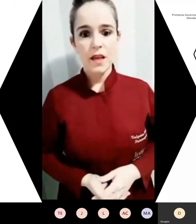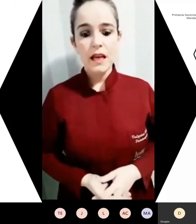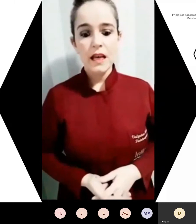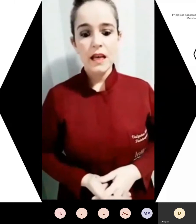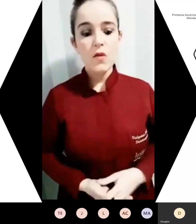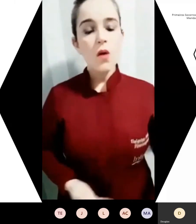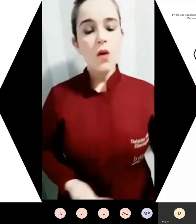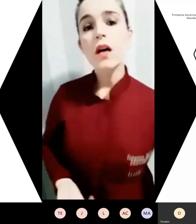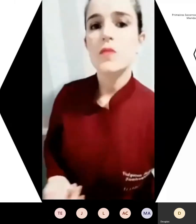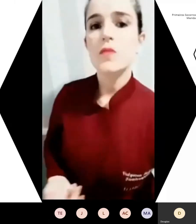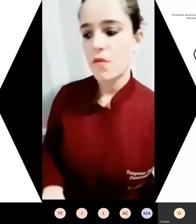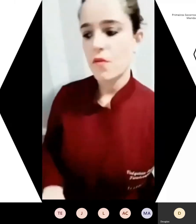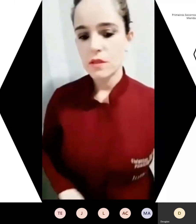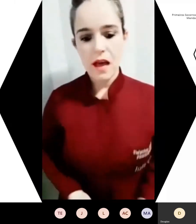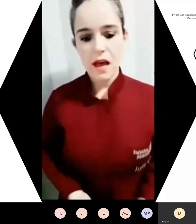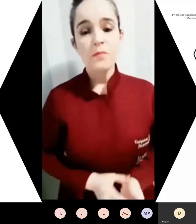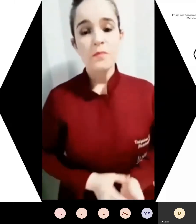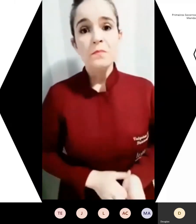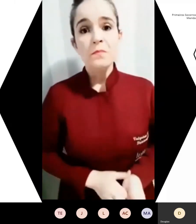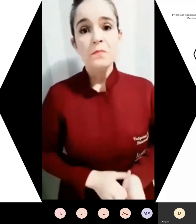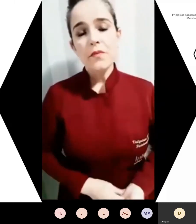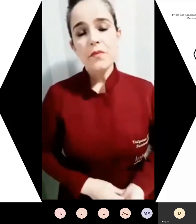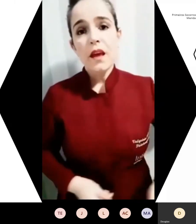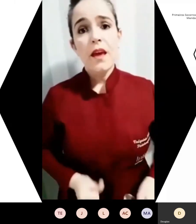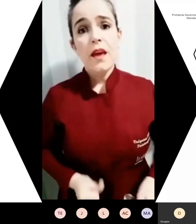vê. Então, quando você for usar